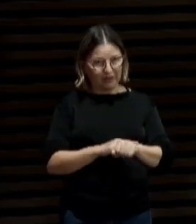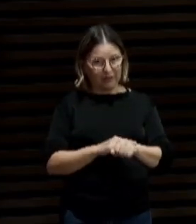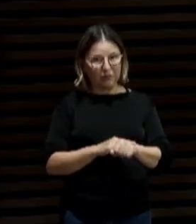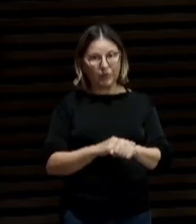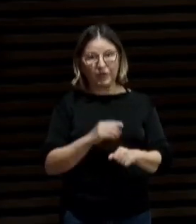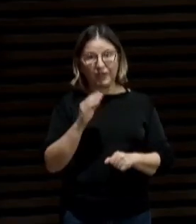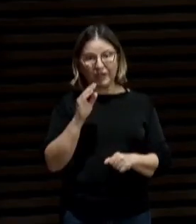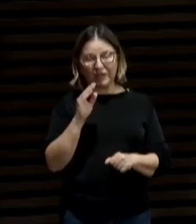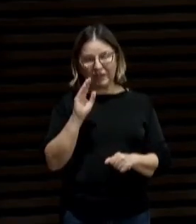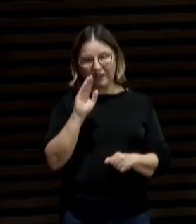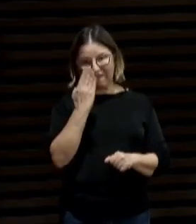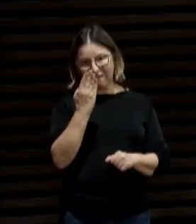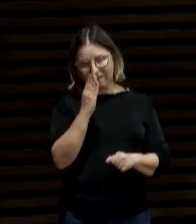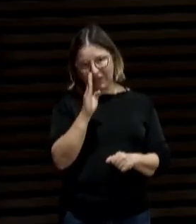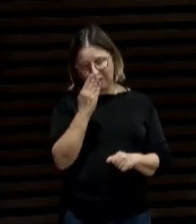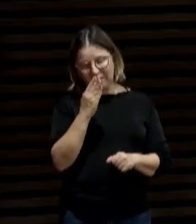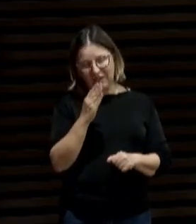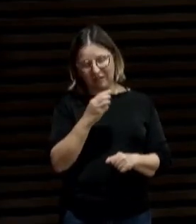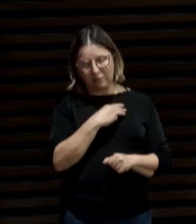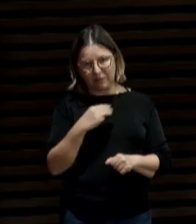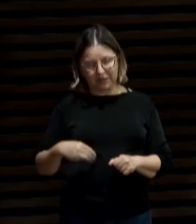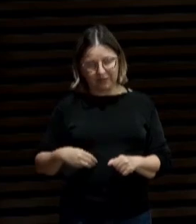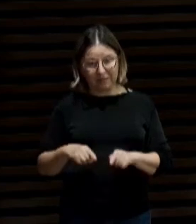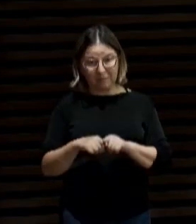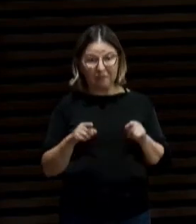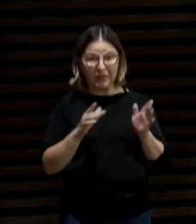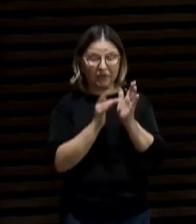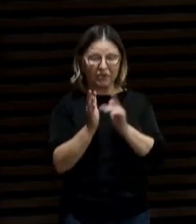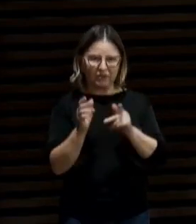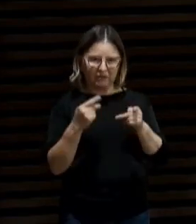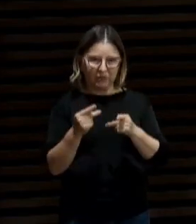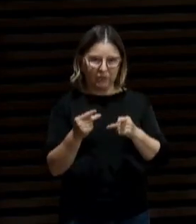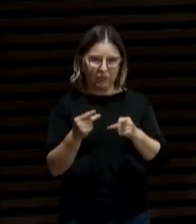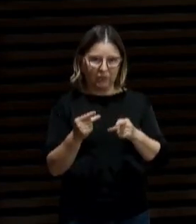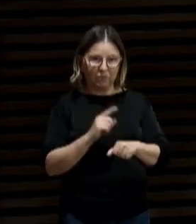no que ele diz, quando vier o Filho do Homem, achará porventura fé na terra?